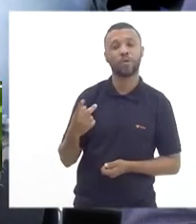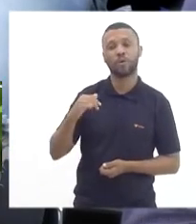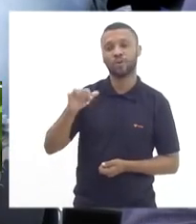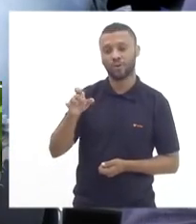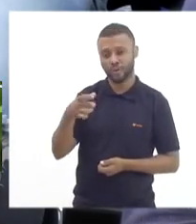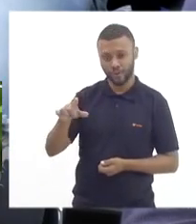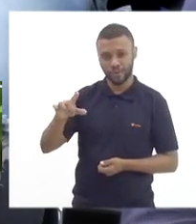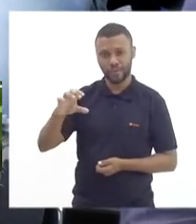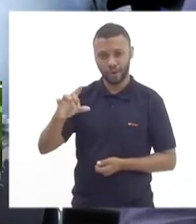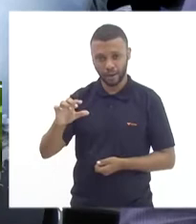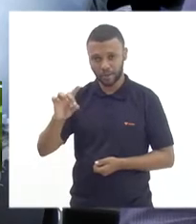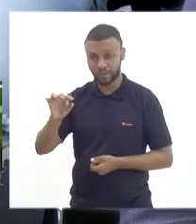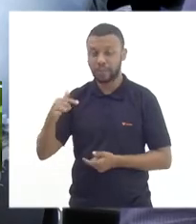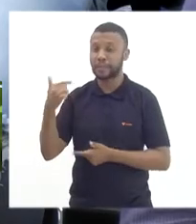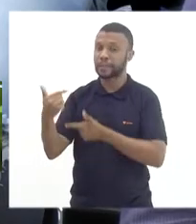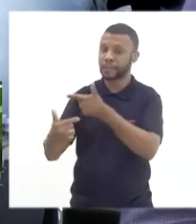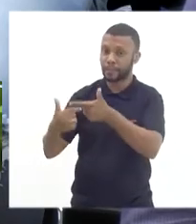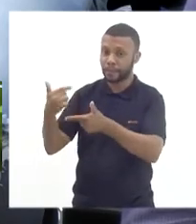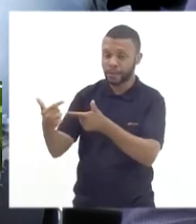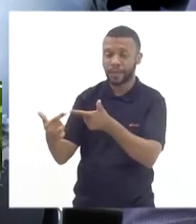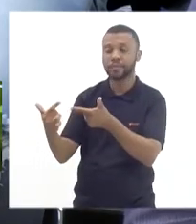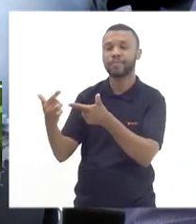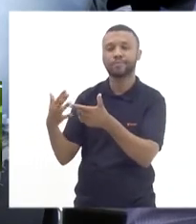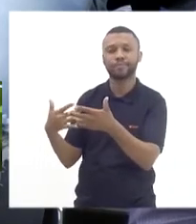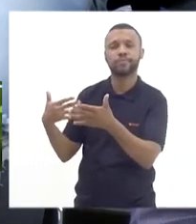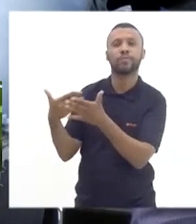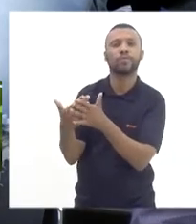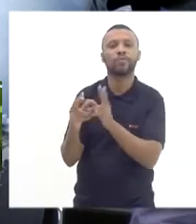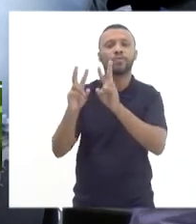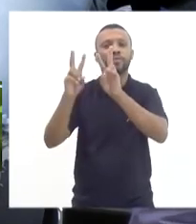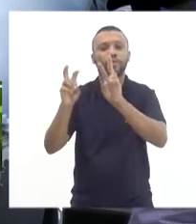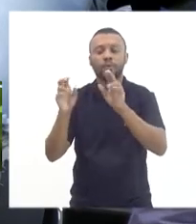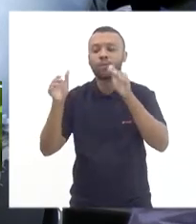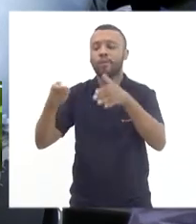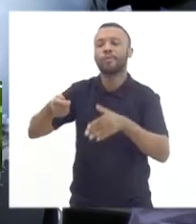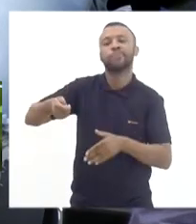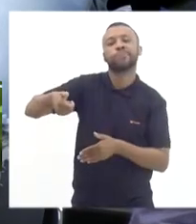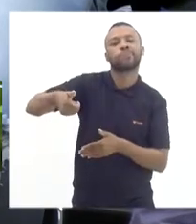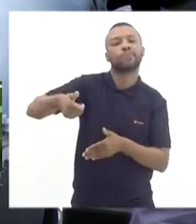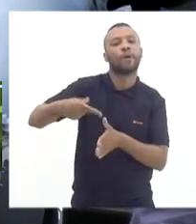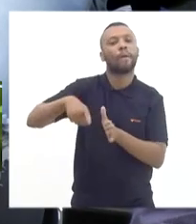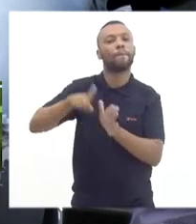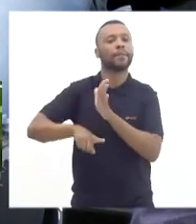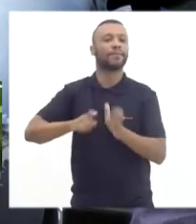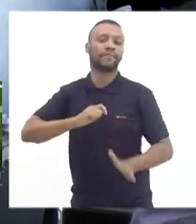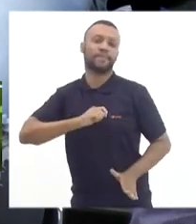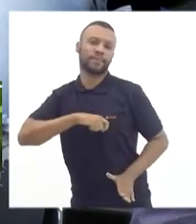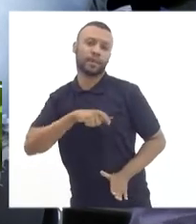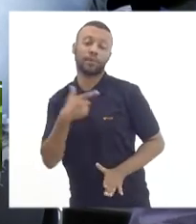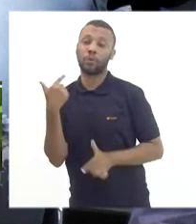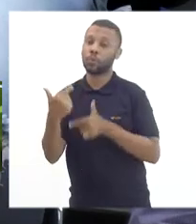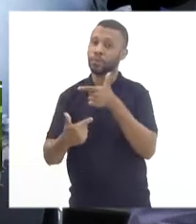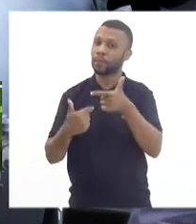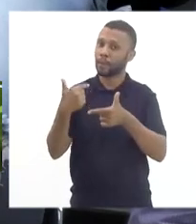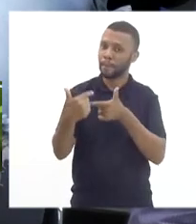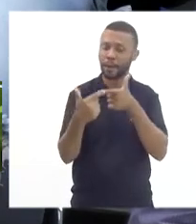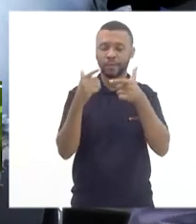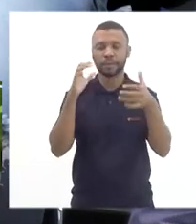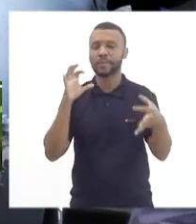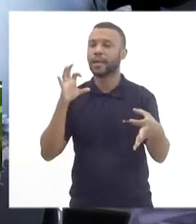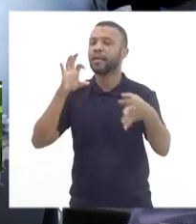à questão do benefício fiscal, né? Um debate, vamos dizer assim, um trabalho que está muito mais